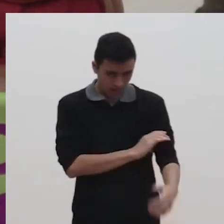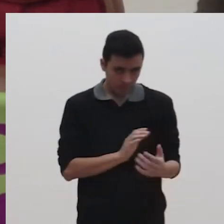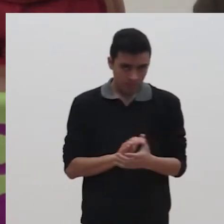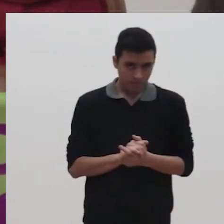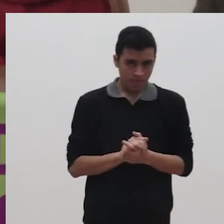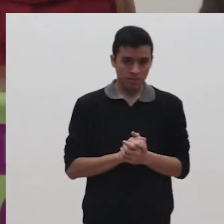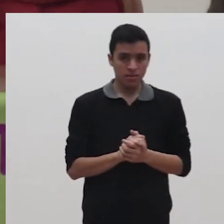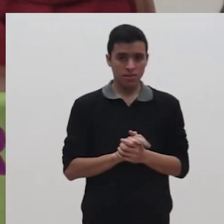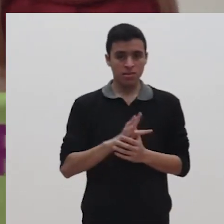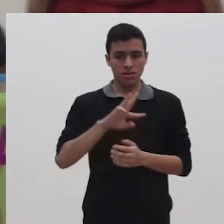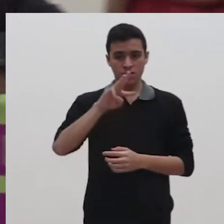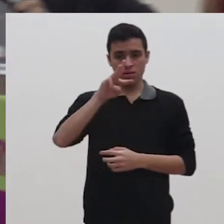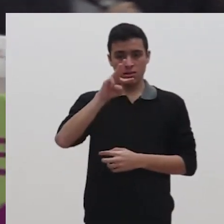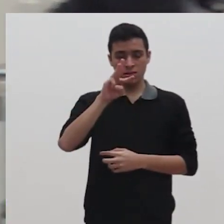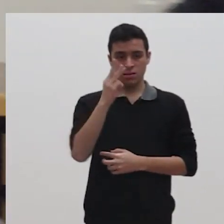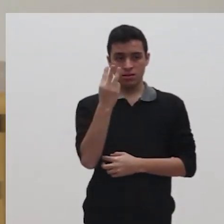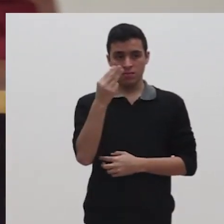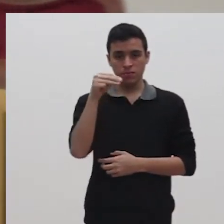3 minutos para a chapa 1.